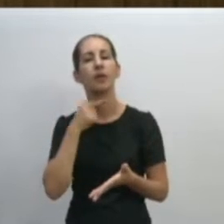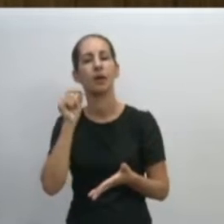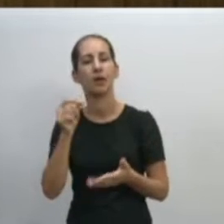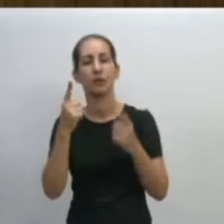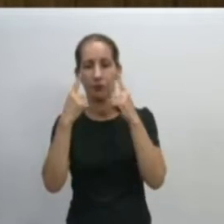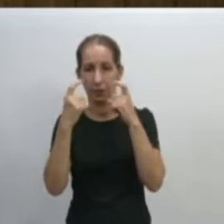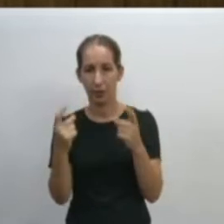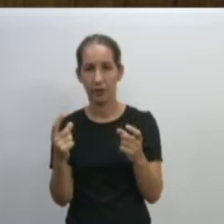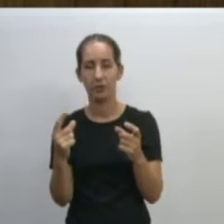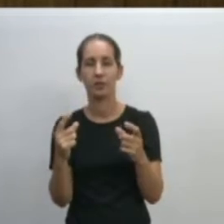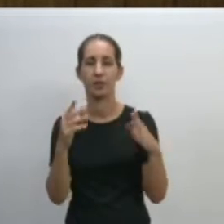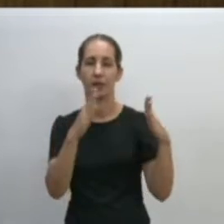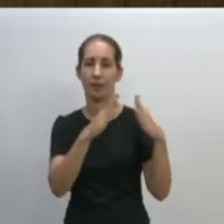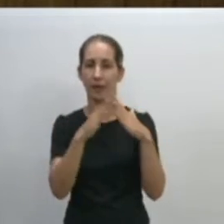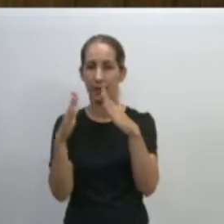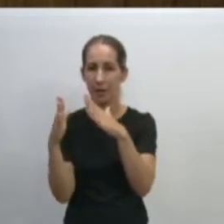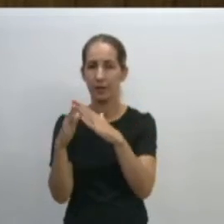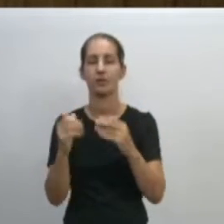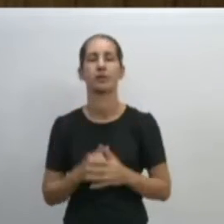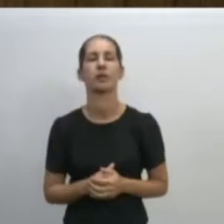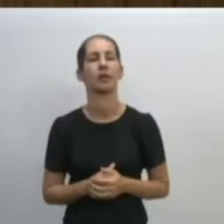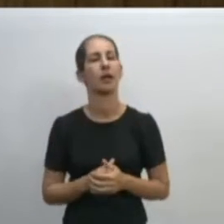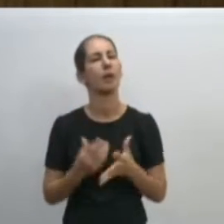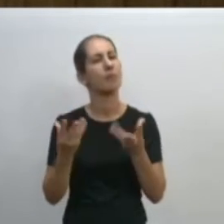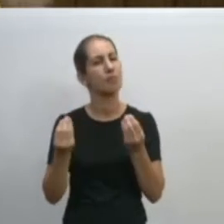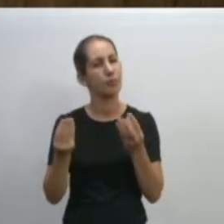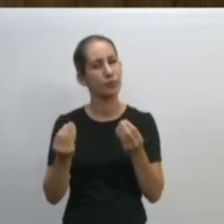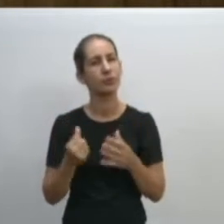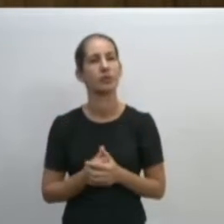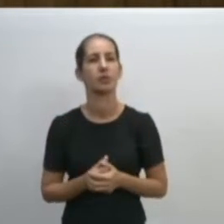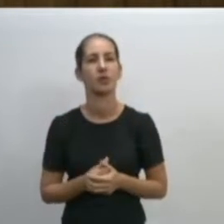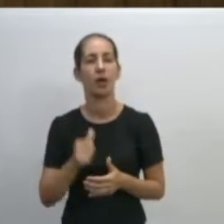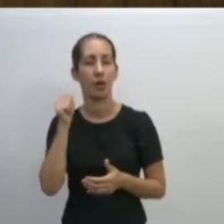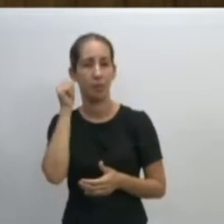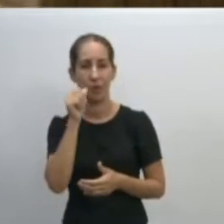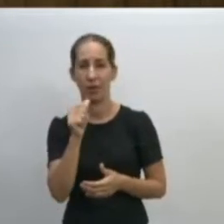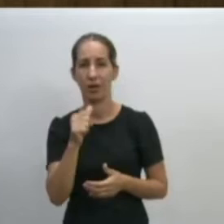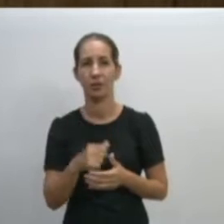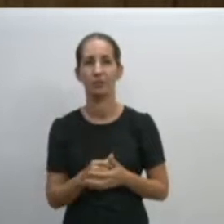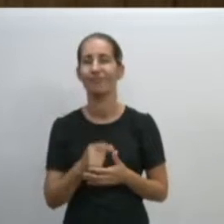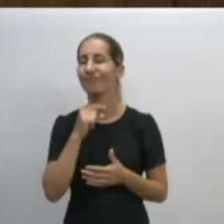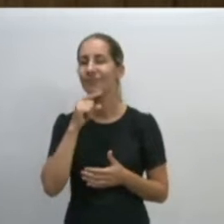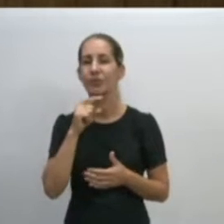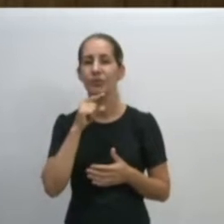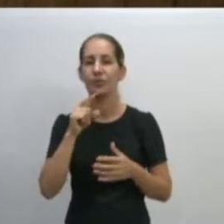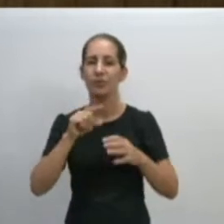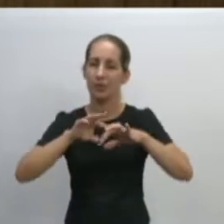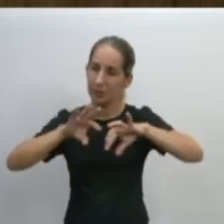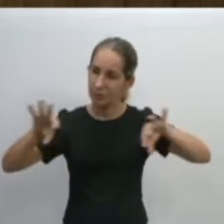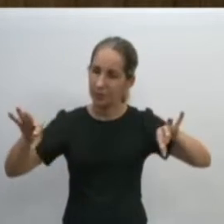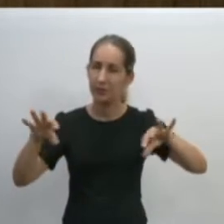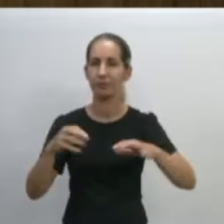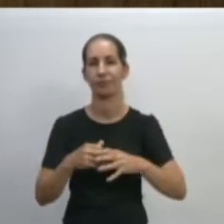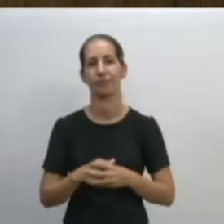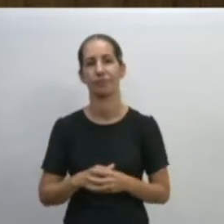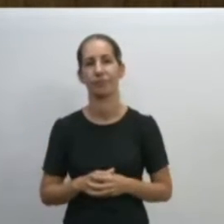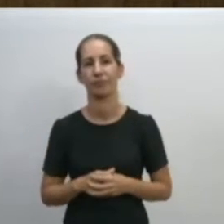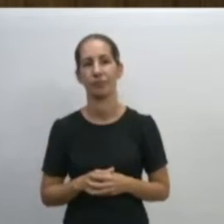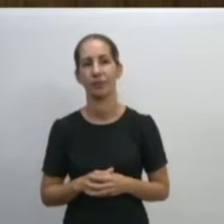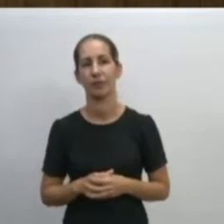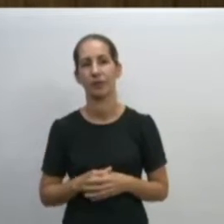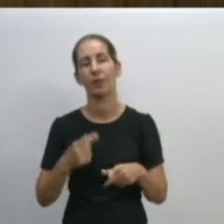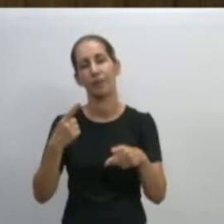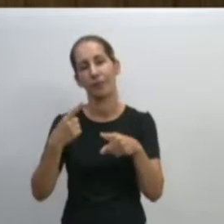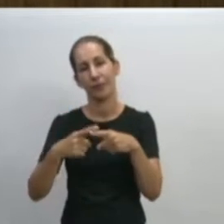sofrem violência doméstica, inclusive, muitas vezes, os motivos das mulheres não romperem com o fim da violência é